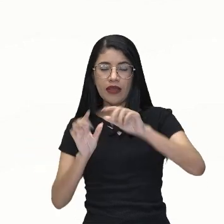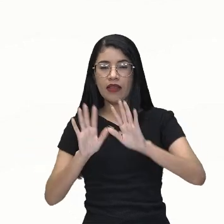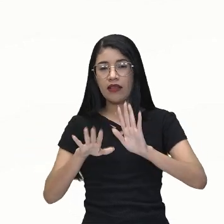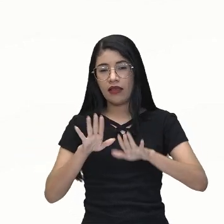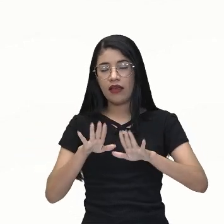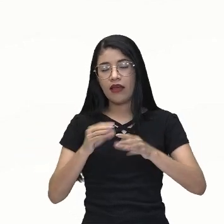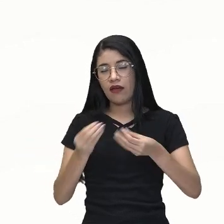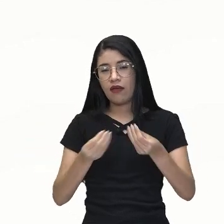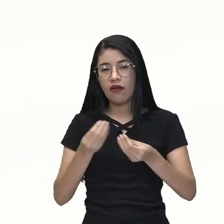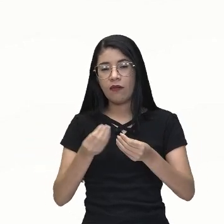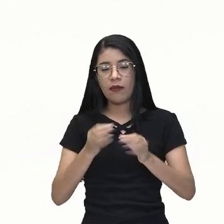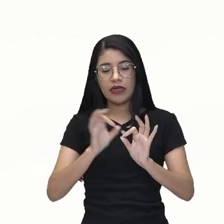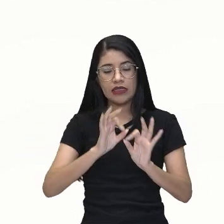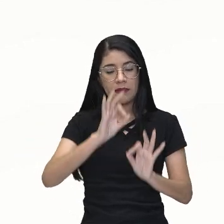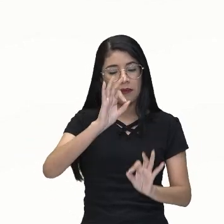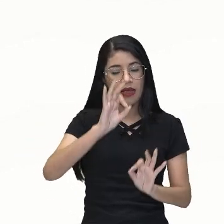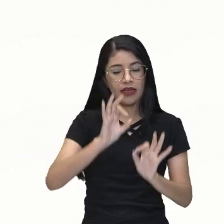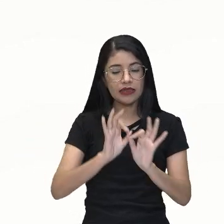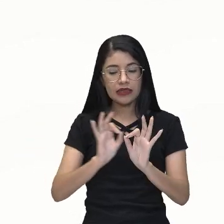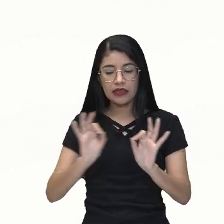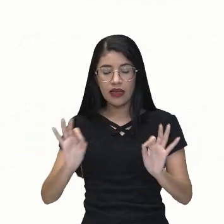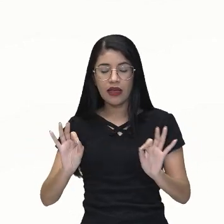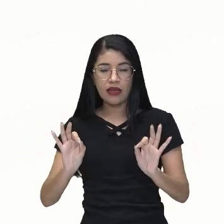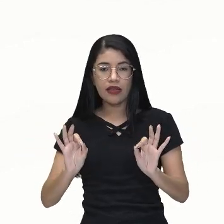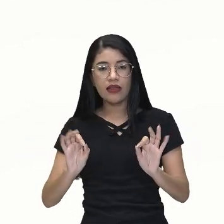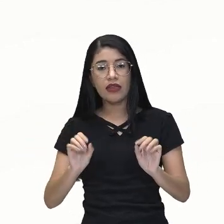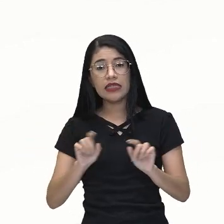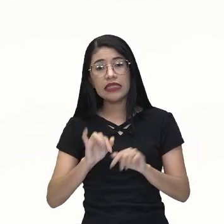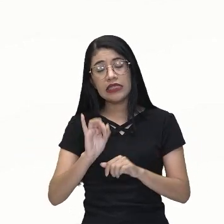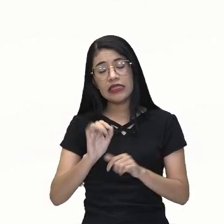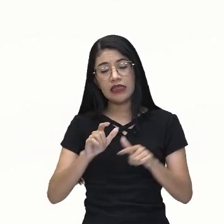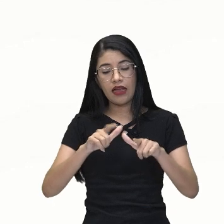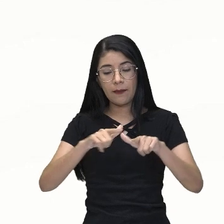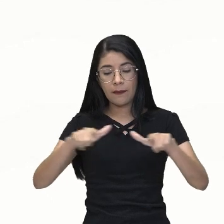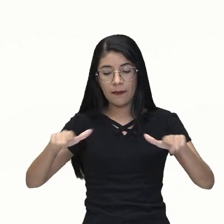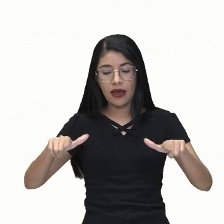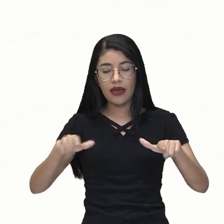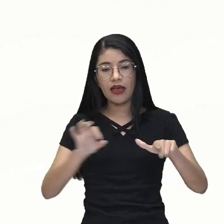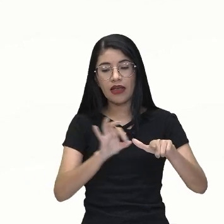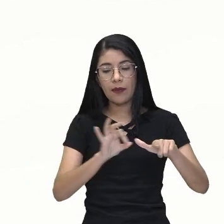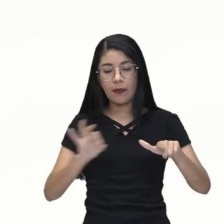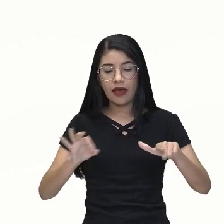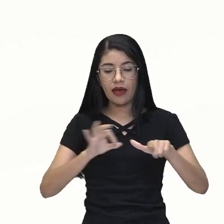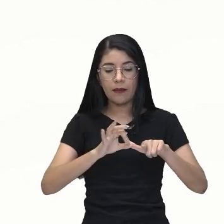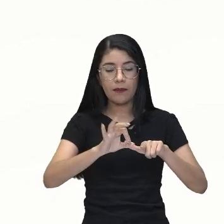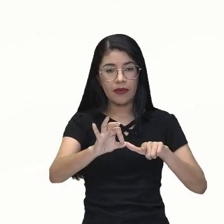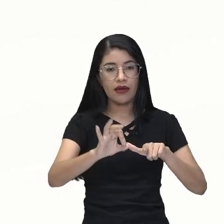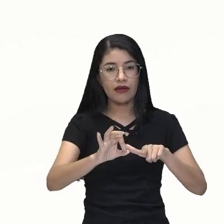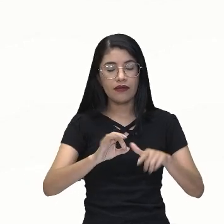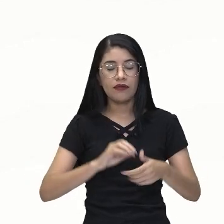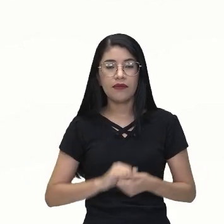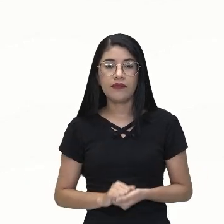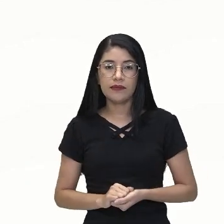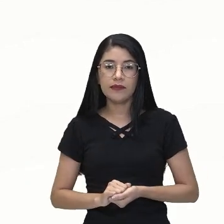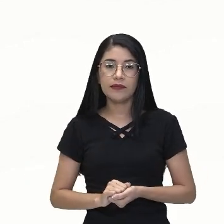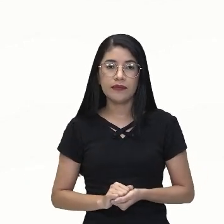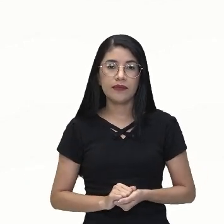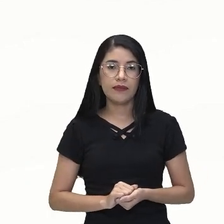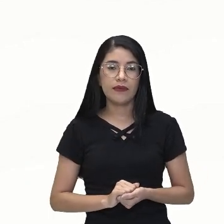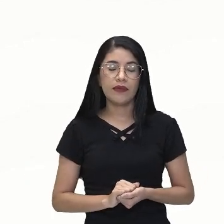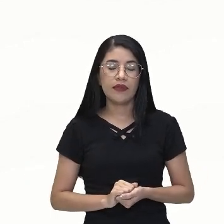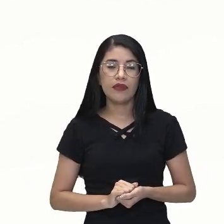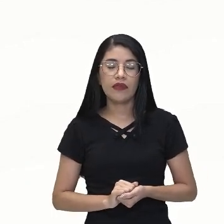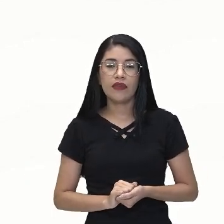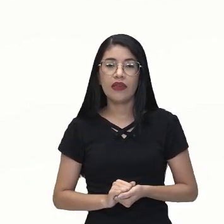com base e altura. Se a figura estiver deitada, a gente trabalha com comprimento e largura. E